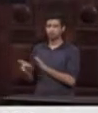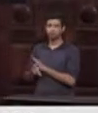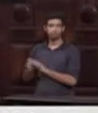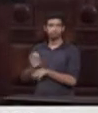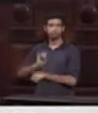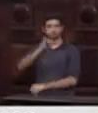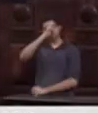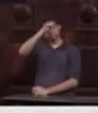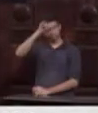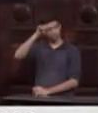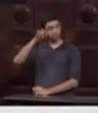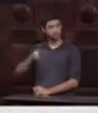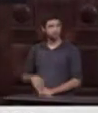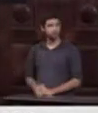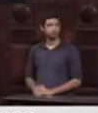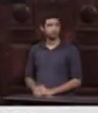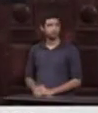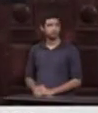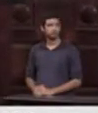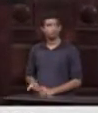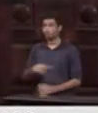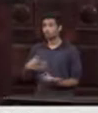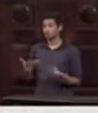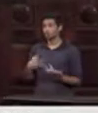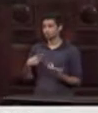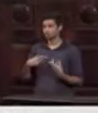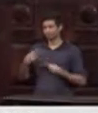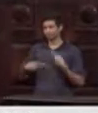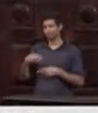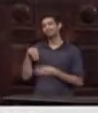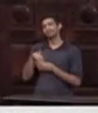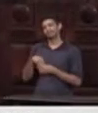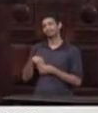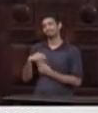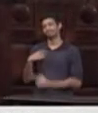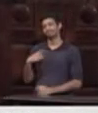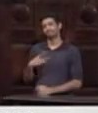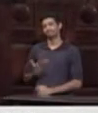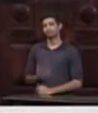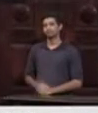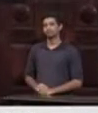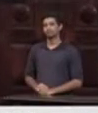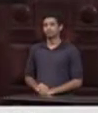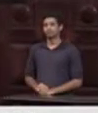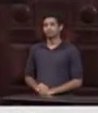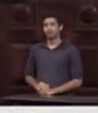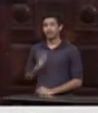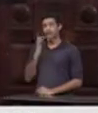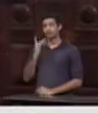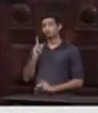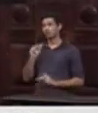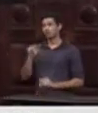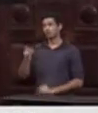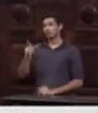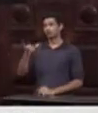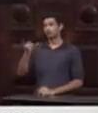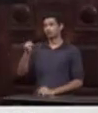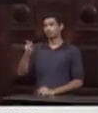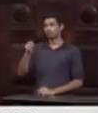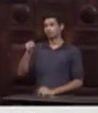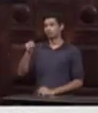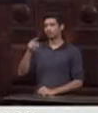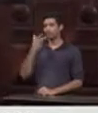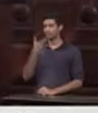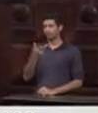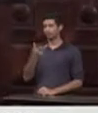Nós hoje vivemos uma discussão interna no âmbito do partido. E eu acho, como disse o deputado Luiz Paulo, que é importante que essa